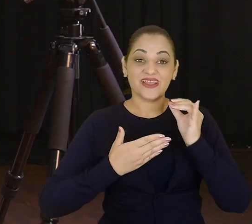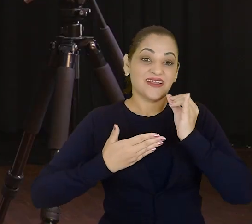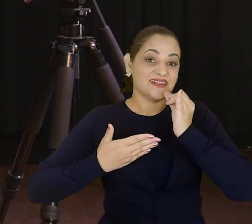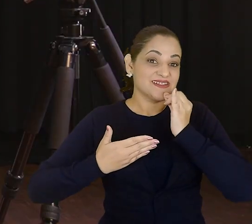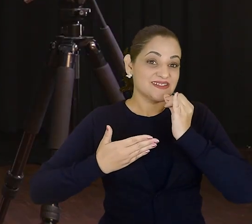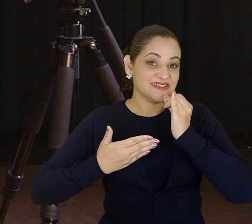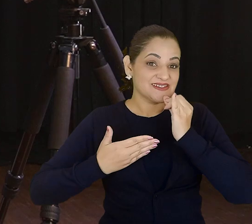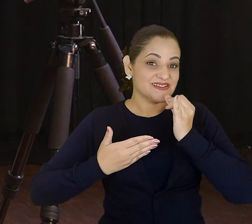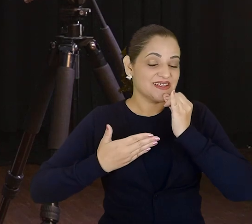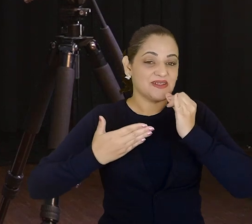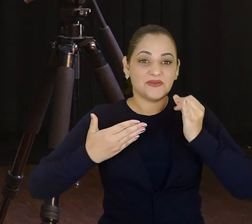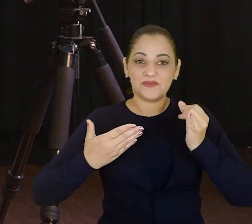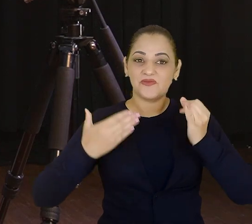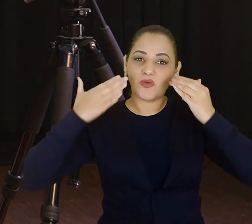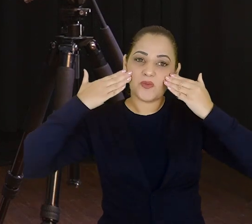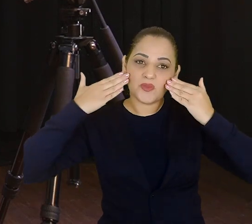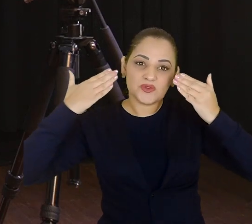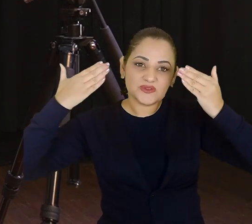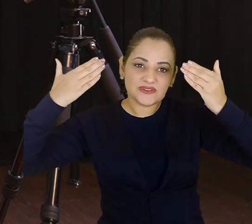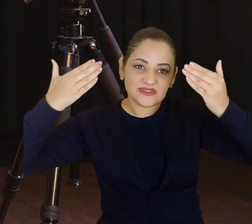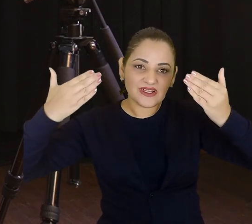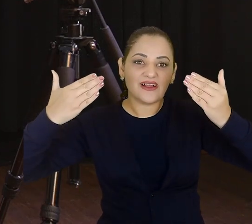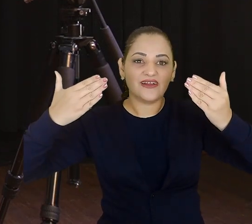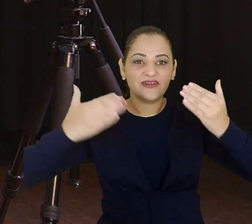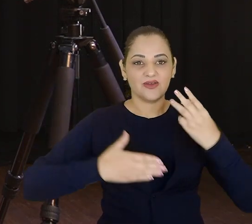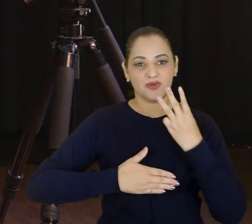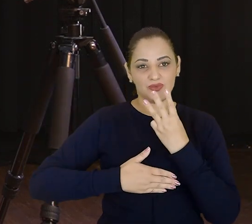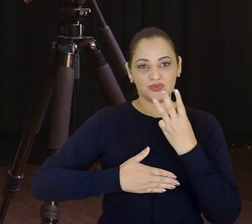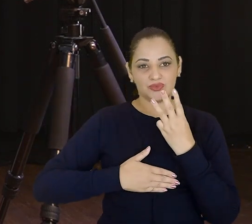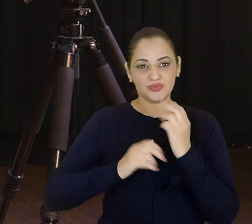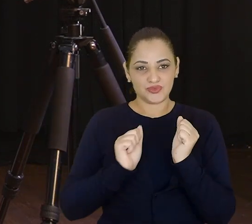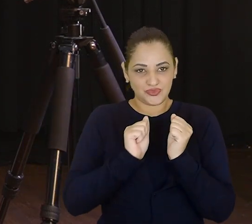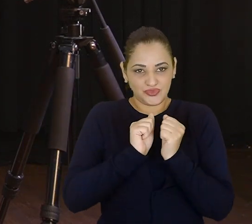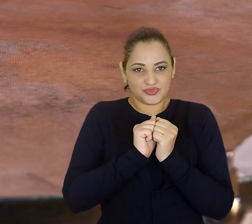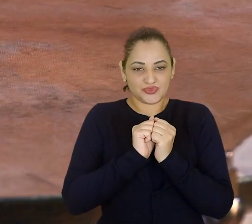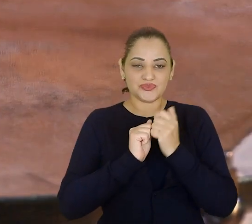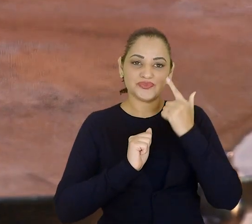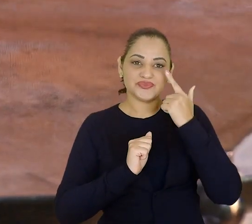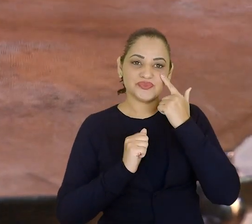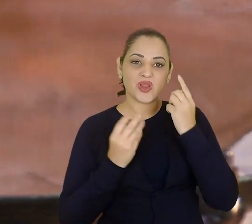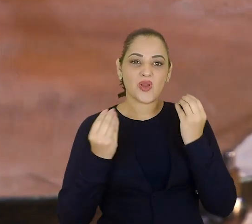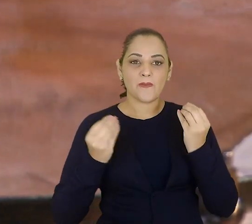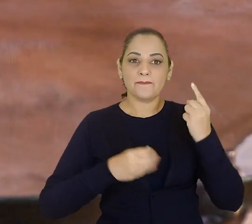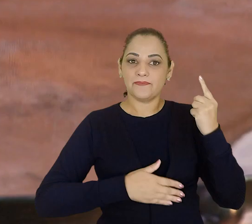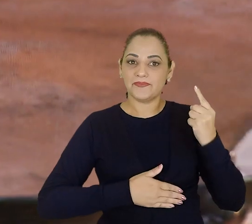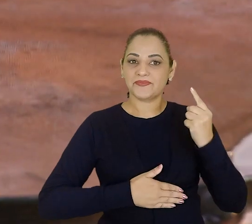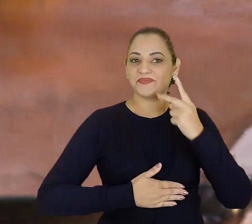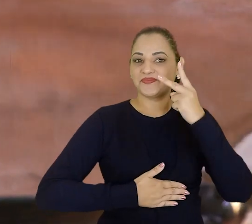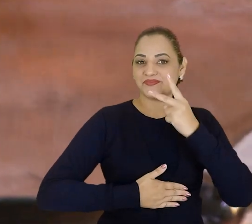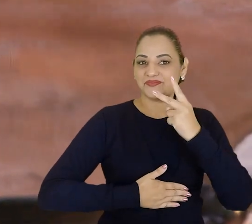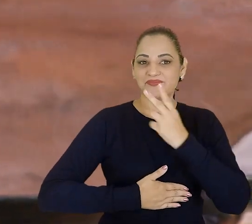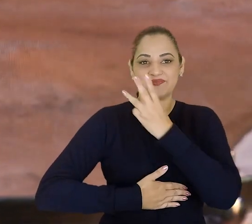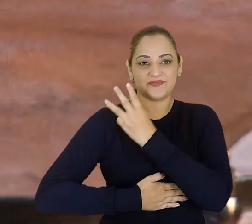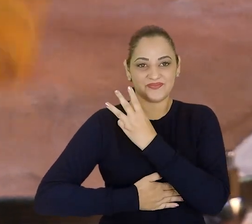Né? Então, por exemplo, vou de alguma forma demonstrar os três ao mesmo tempo. Então.